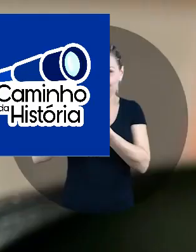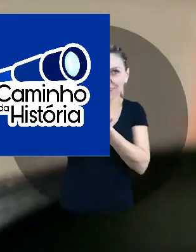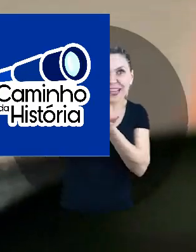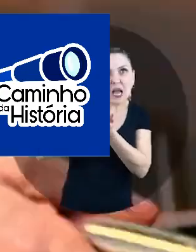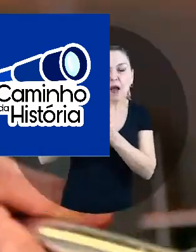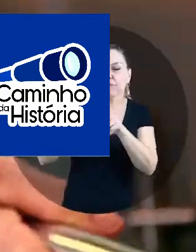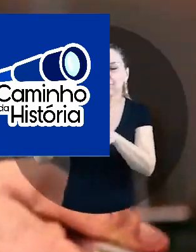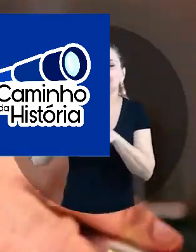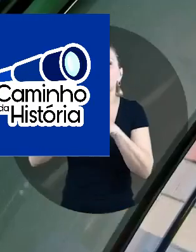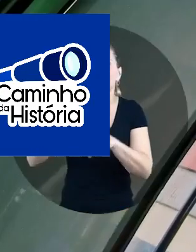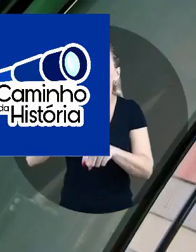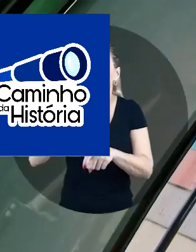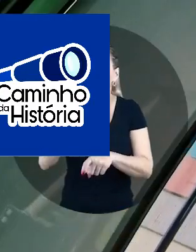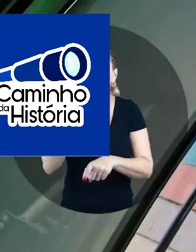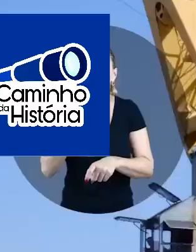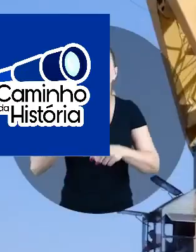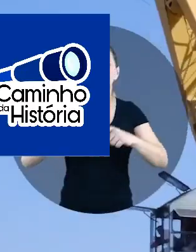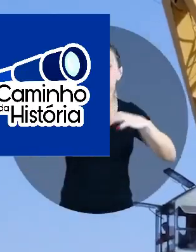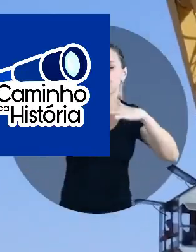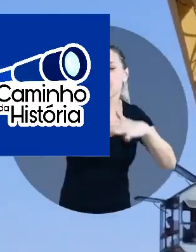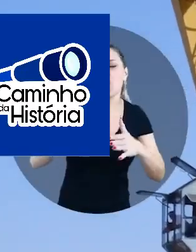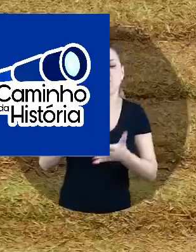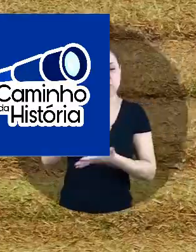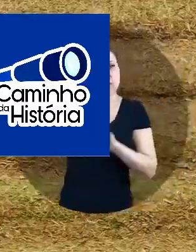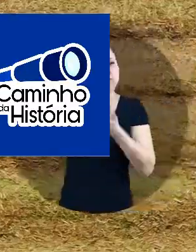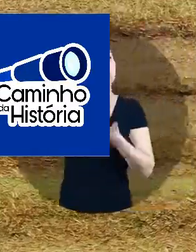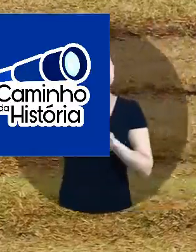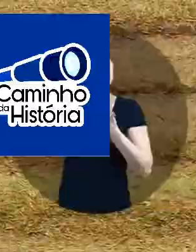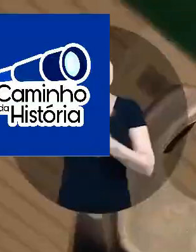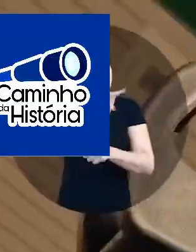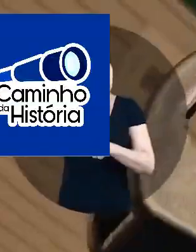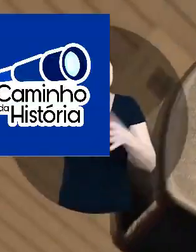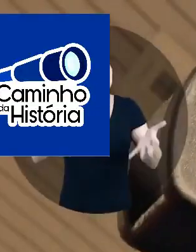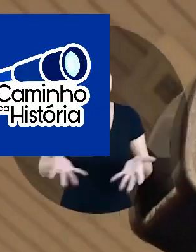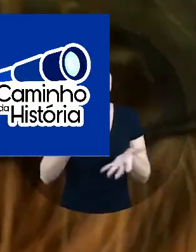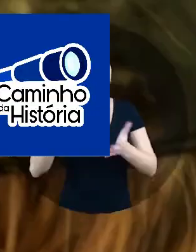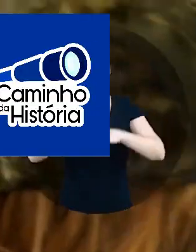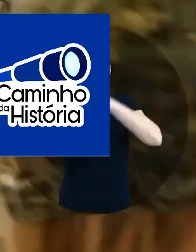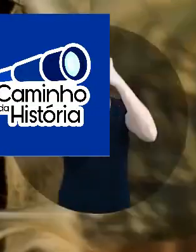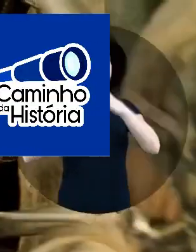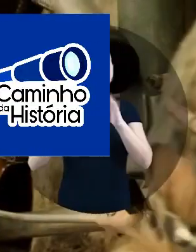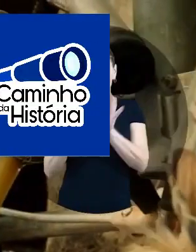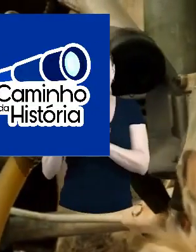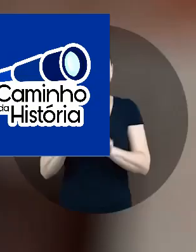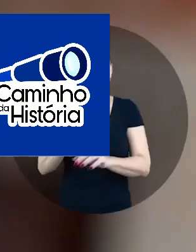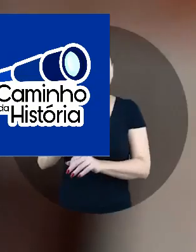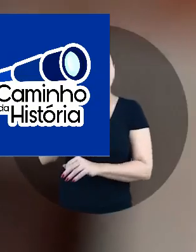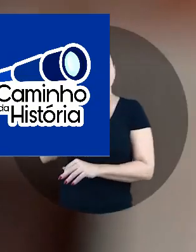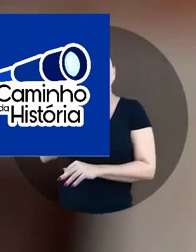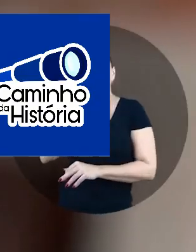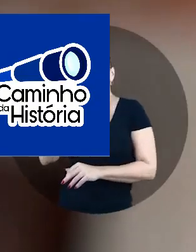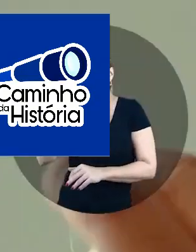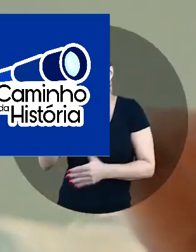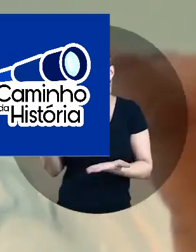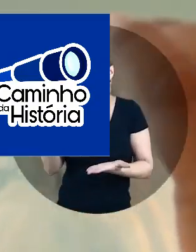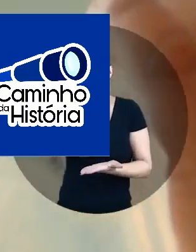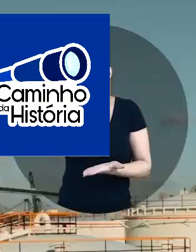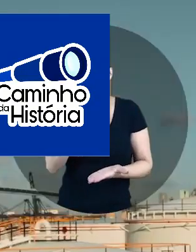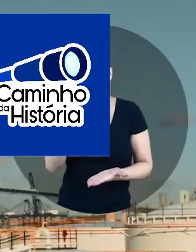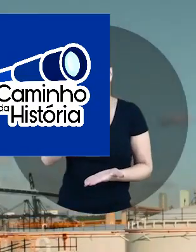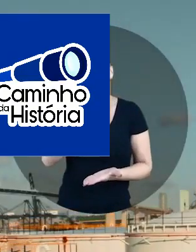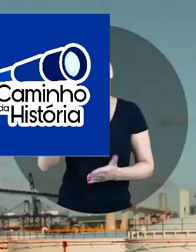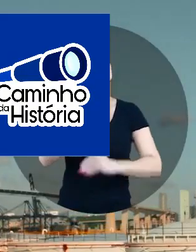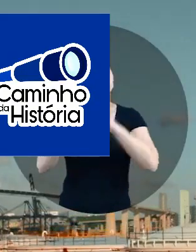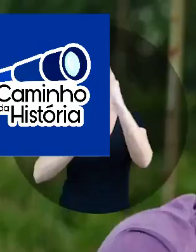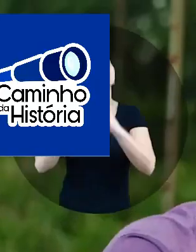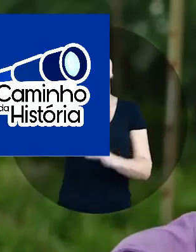Crédito para o agro que alimenta, move, sustenta e leva o país pra frente. Plano Safra, o Brasil com força para